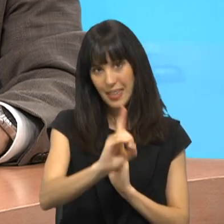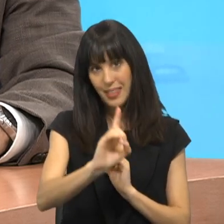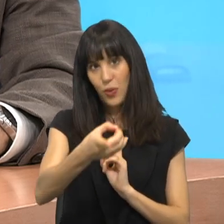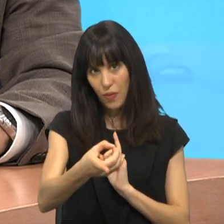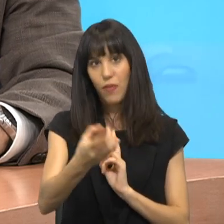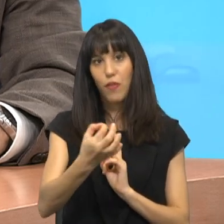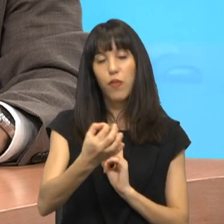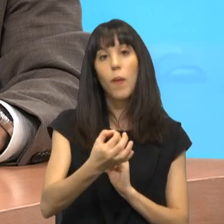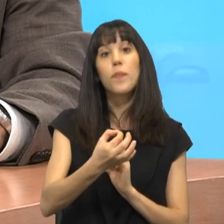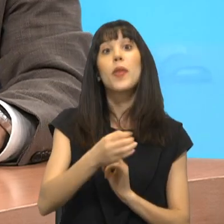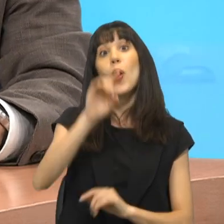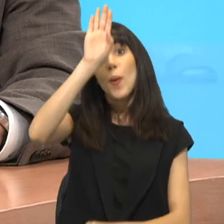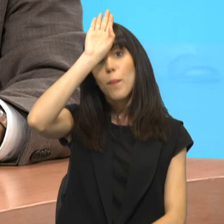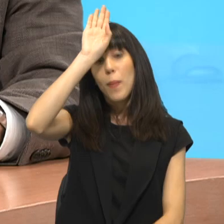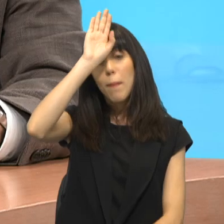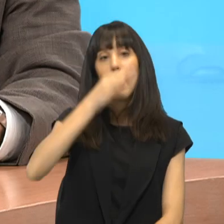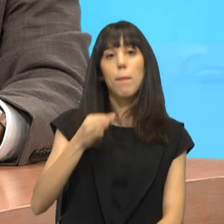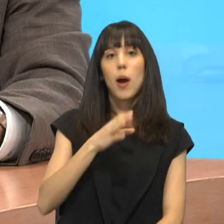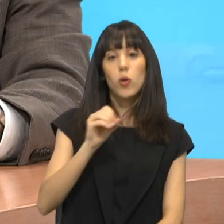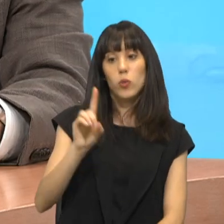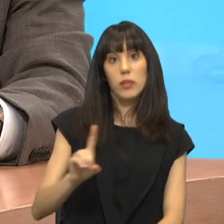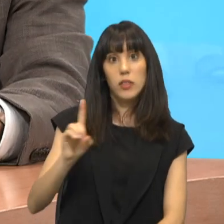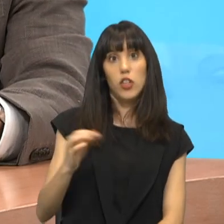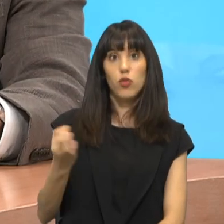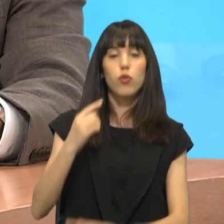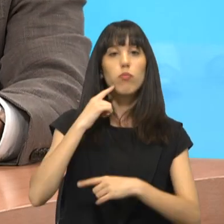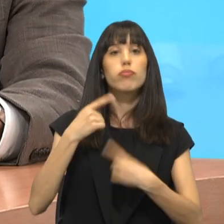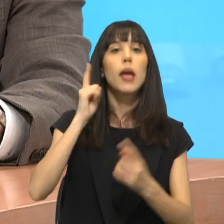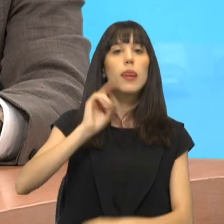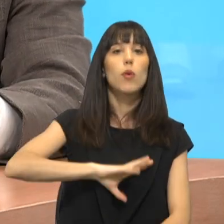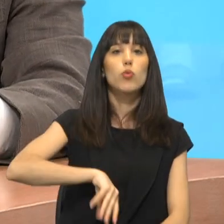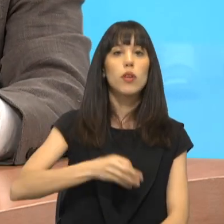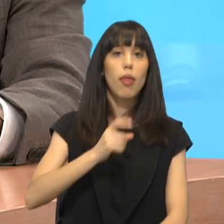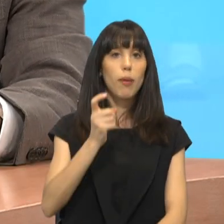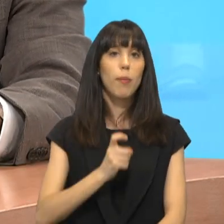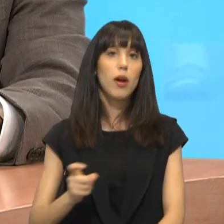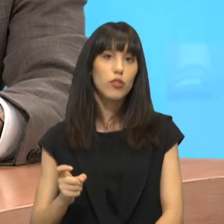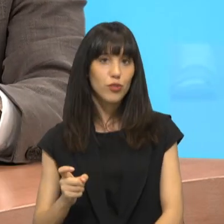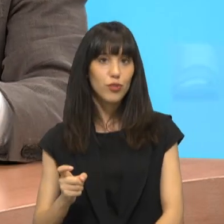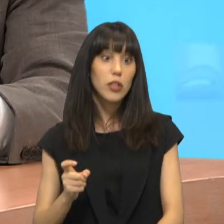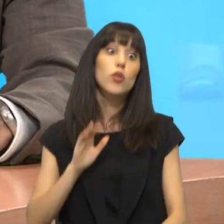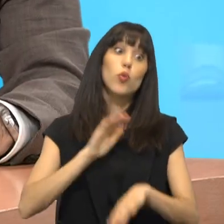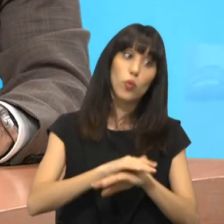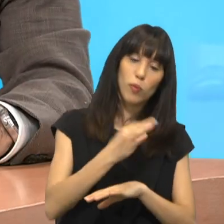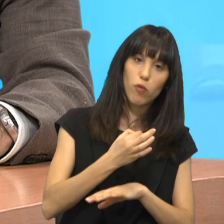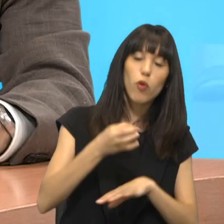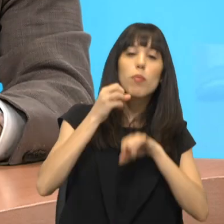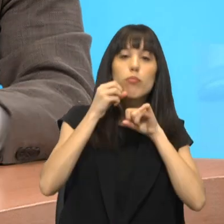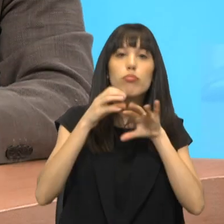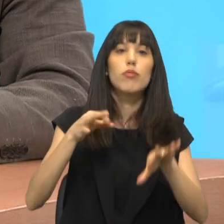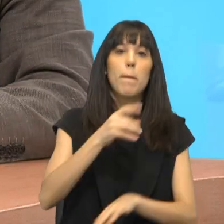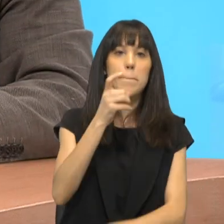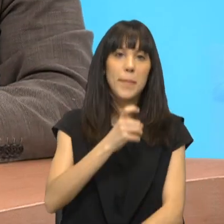precisamente no momento em que o Papa Paulo VI tinha lançado o Dia Mundial da Paz. E ligado ao Dia Mundial da Paz havia a mensagem da paz.